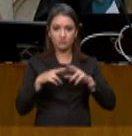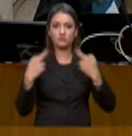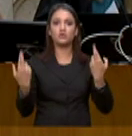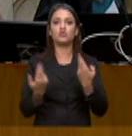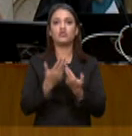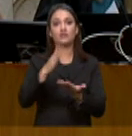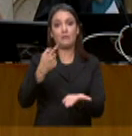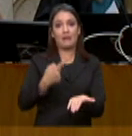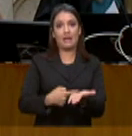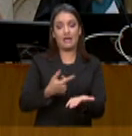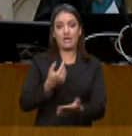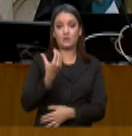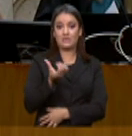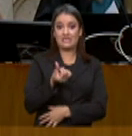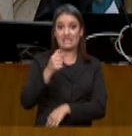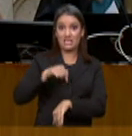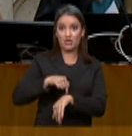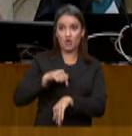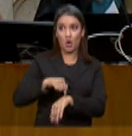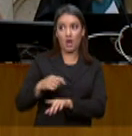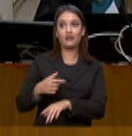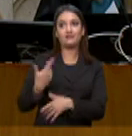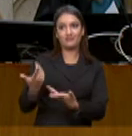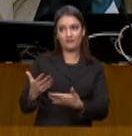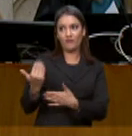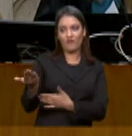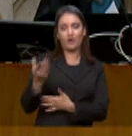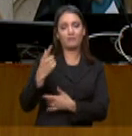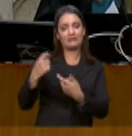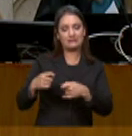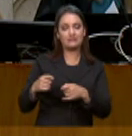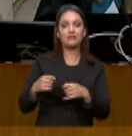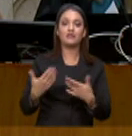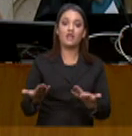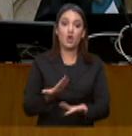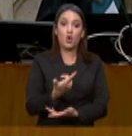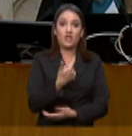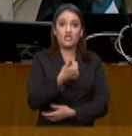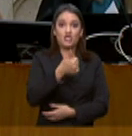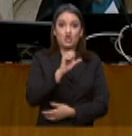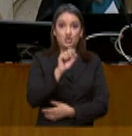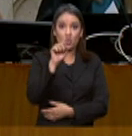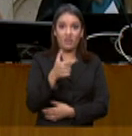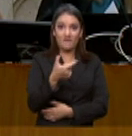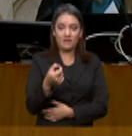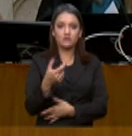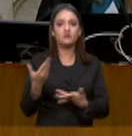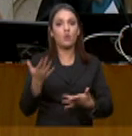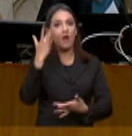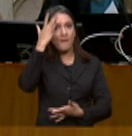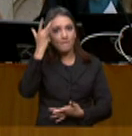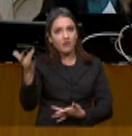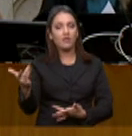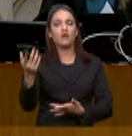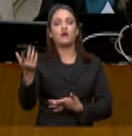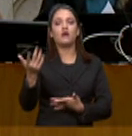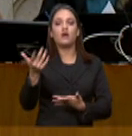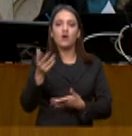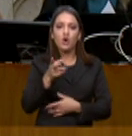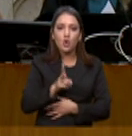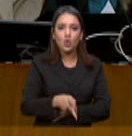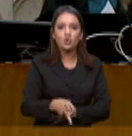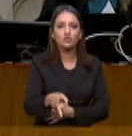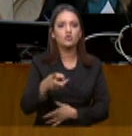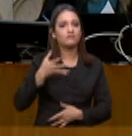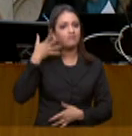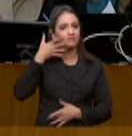Corte. ...marcado para 18 horas, são 18h20. Nós reiniciaremos amanhã com a